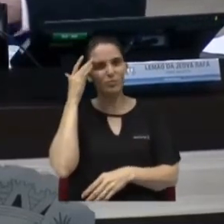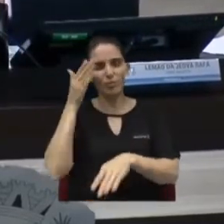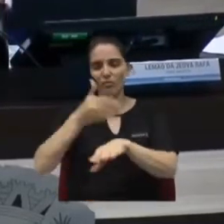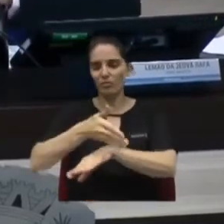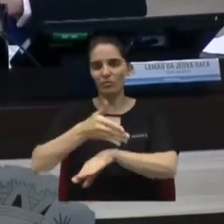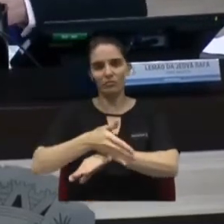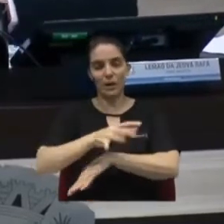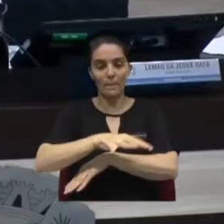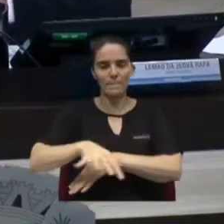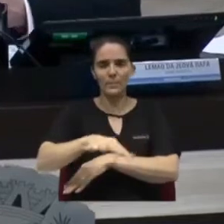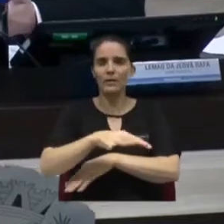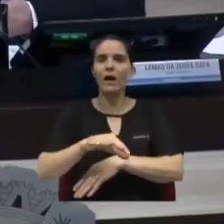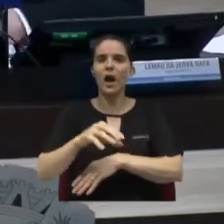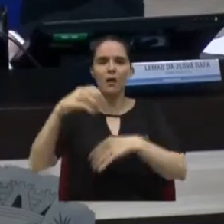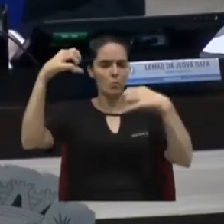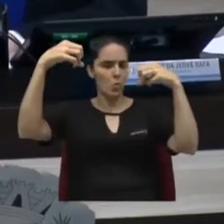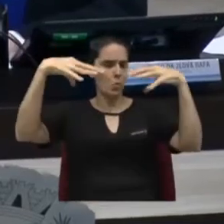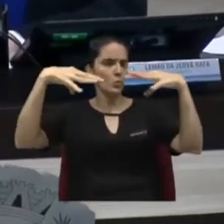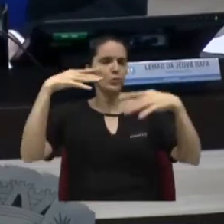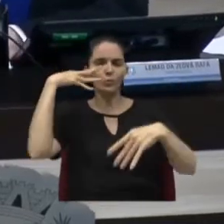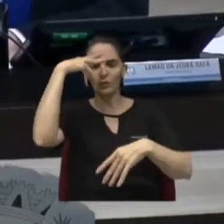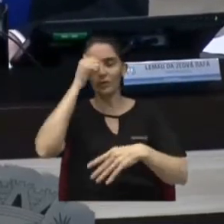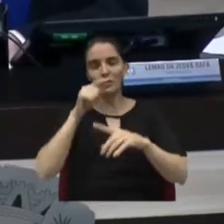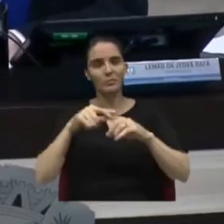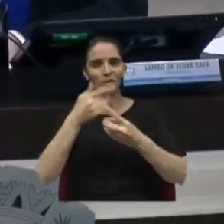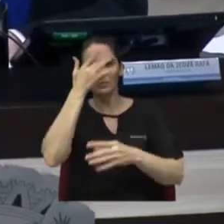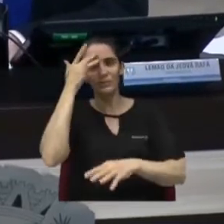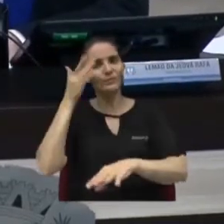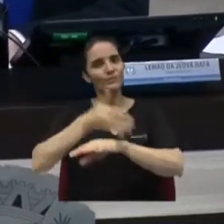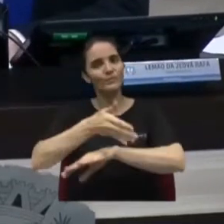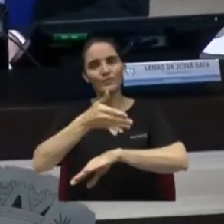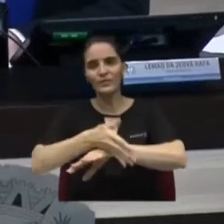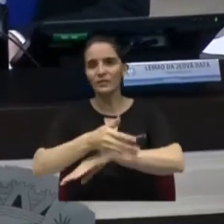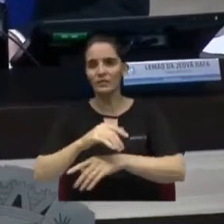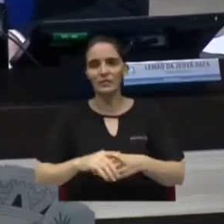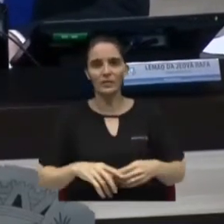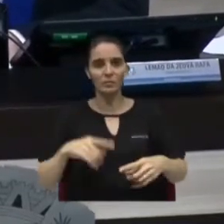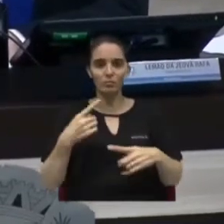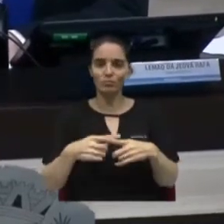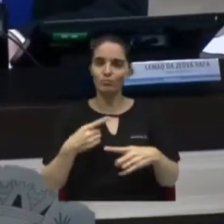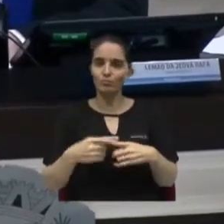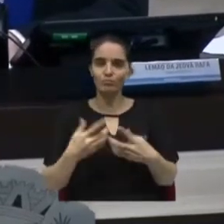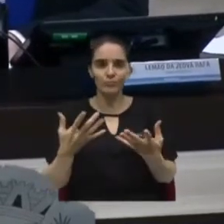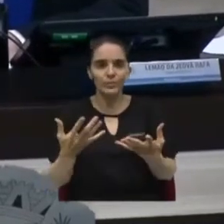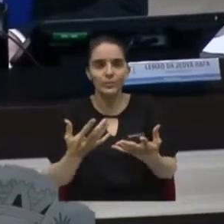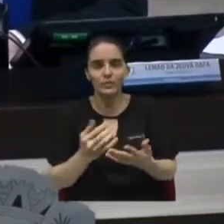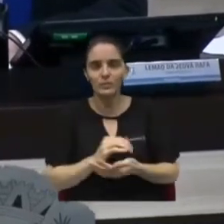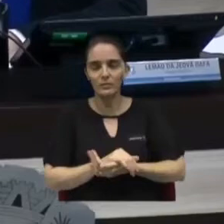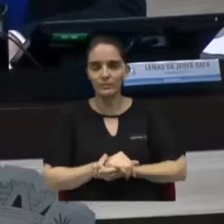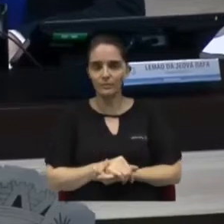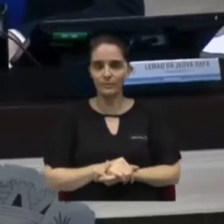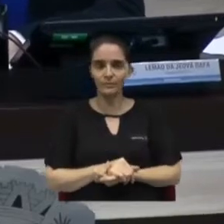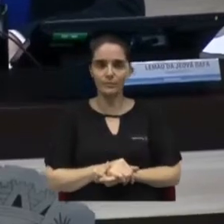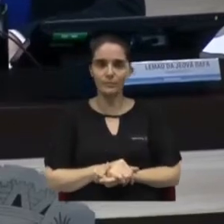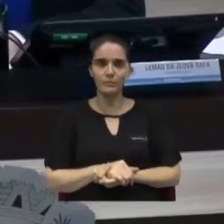está lá, acesa, bonita, mas as pessoas não frequentam porque outros motivos não deixam a pessoa frequentar lá.